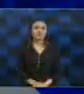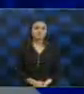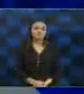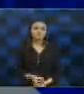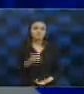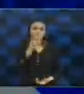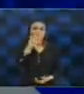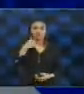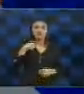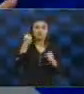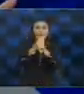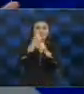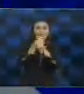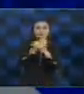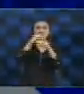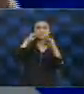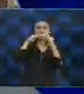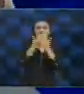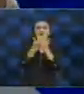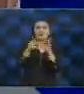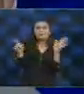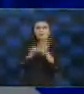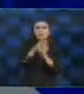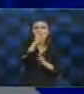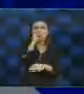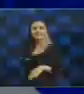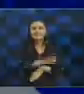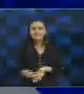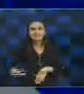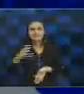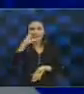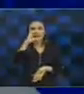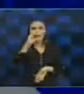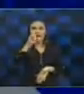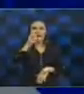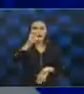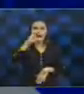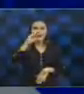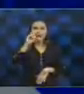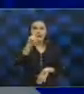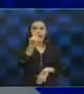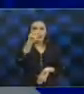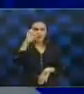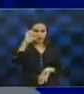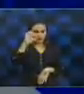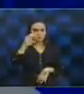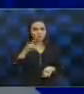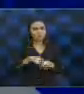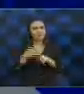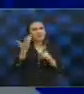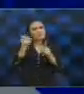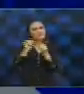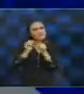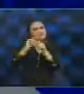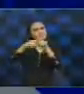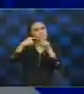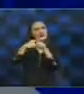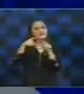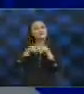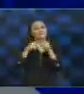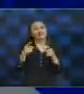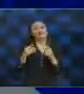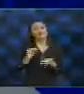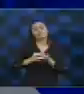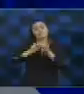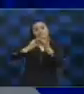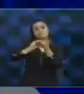creche. Eu queria fazer 110, precisamos de muito mais. Mas a equação é perversa. 90% do custeio de